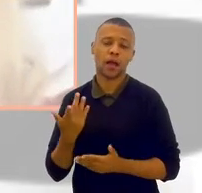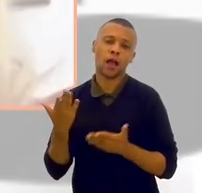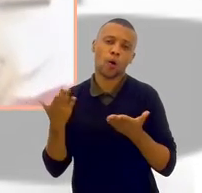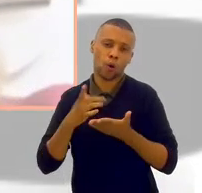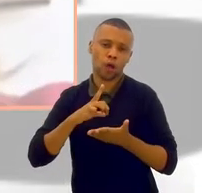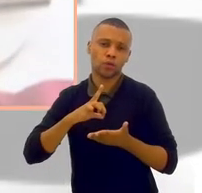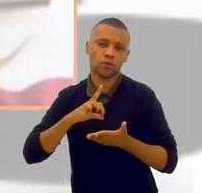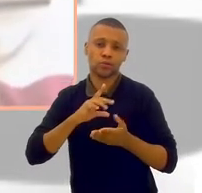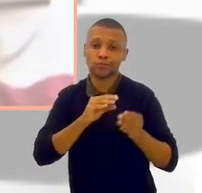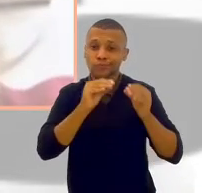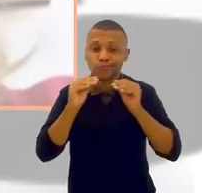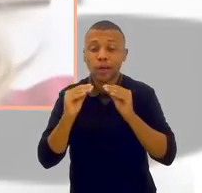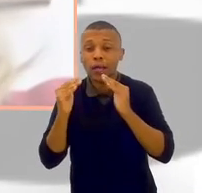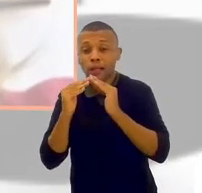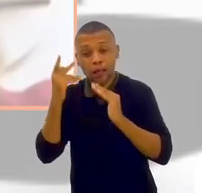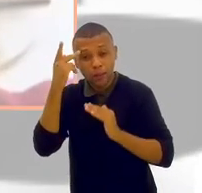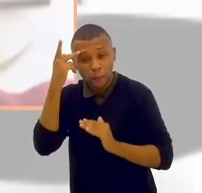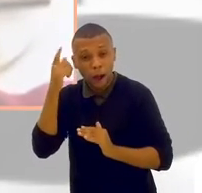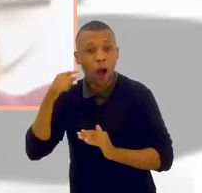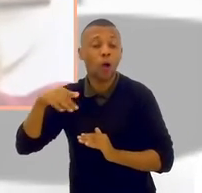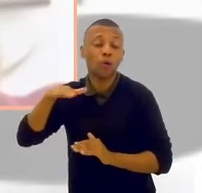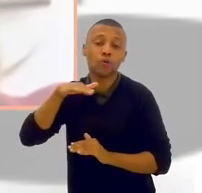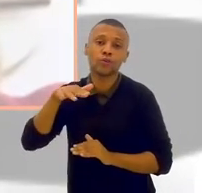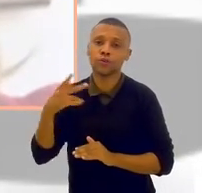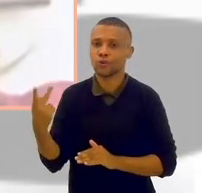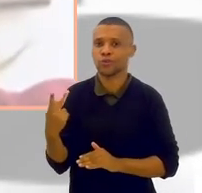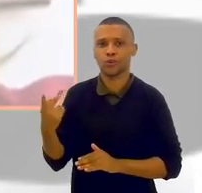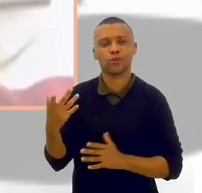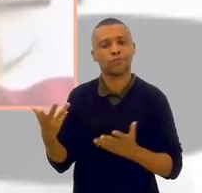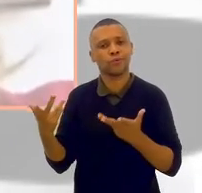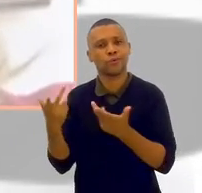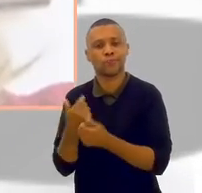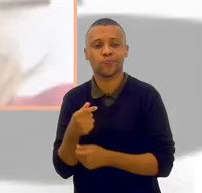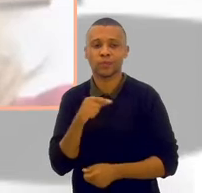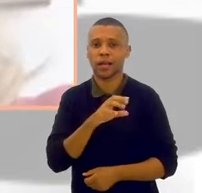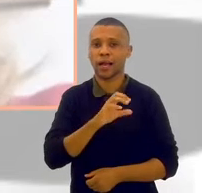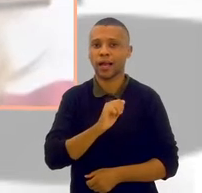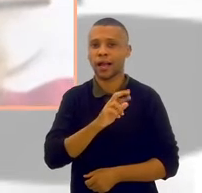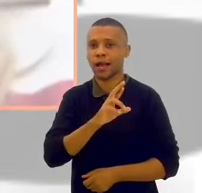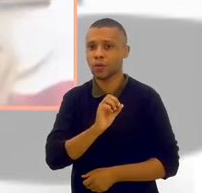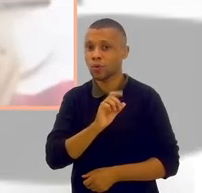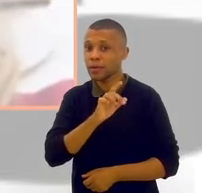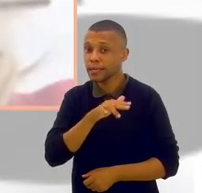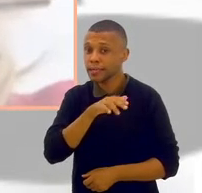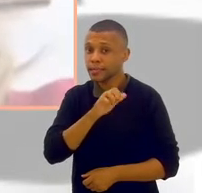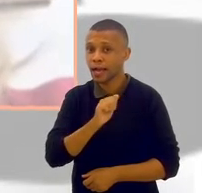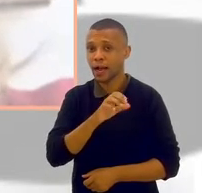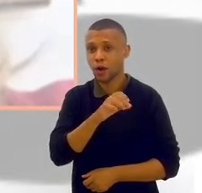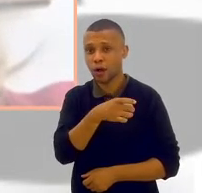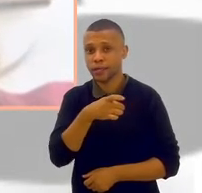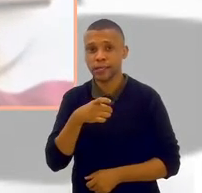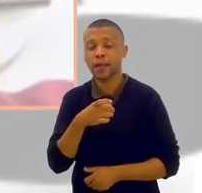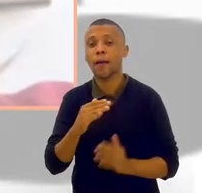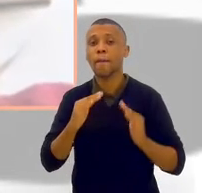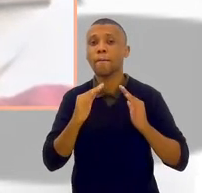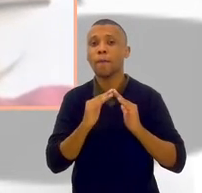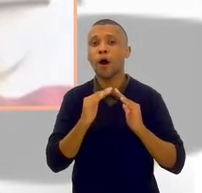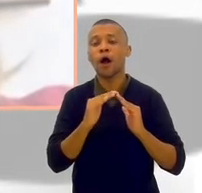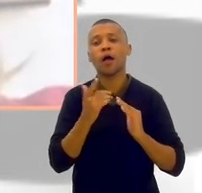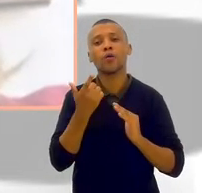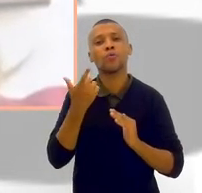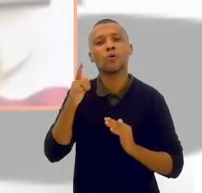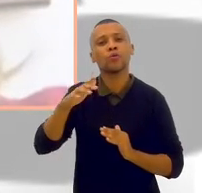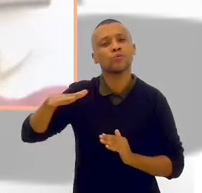São Paulo agora. E os dois são maravilhosos, né? E a Carolina Cox mora em Jujuy, que é numa outra